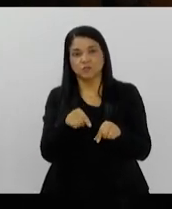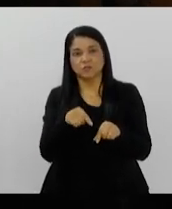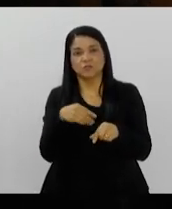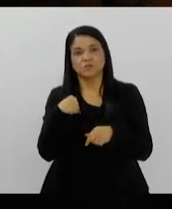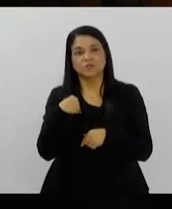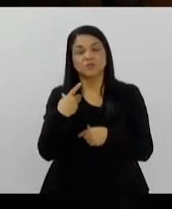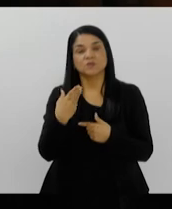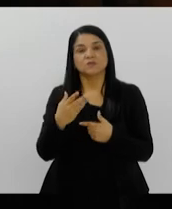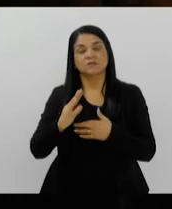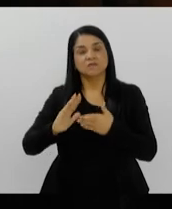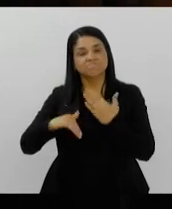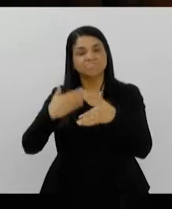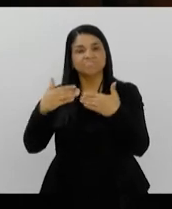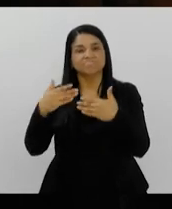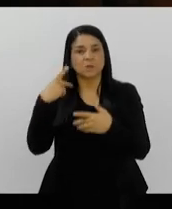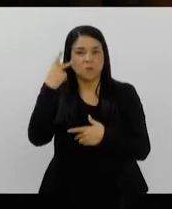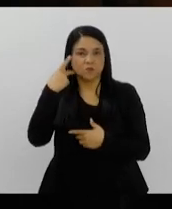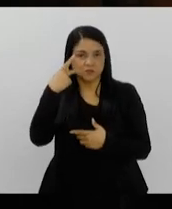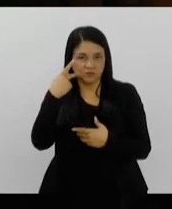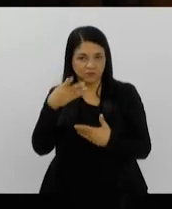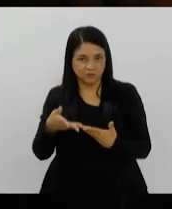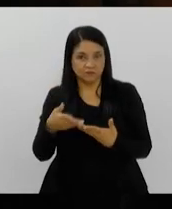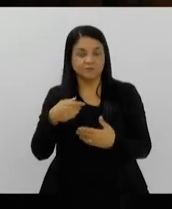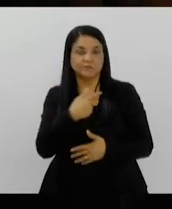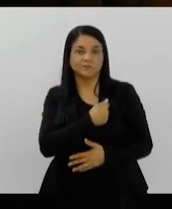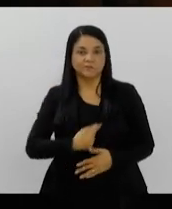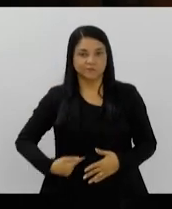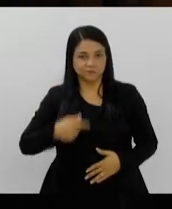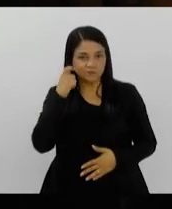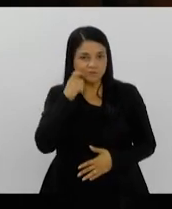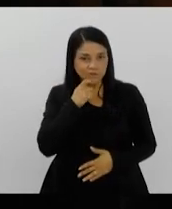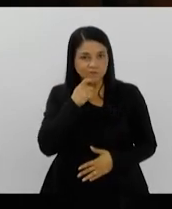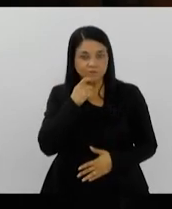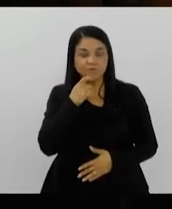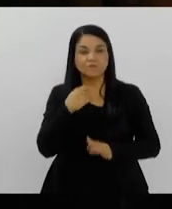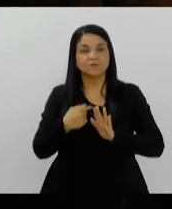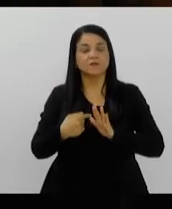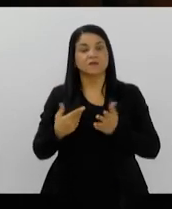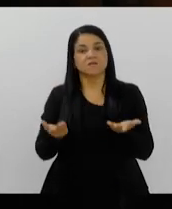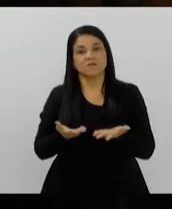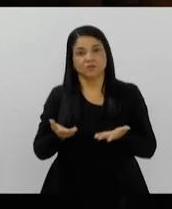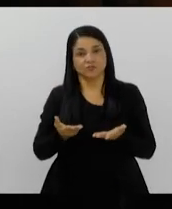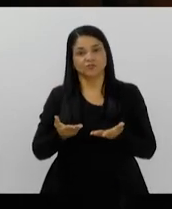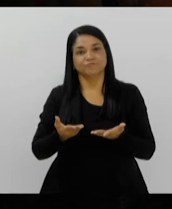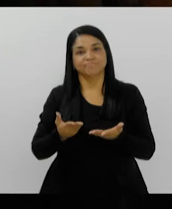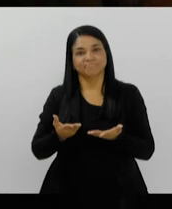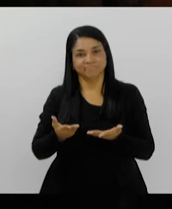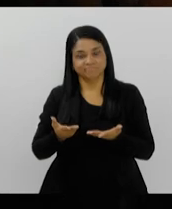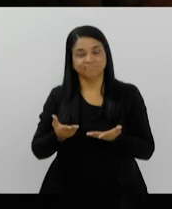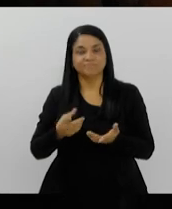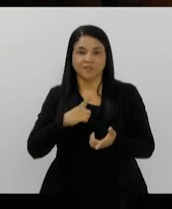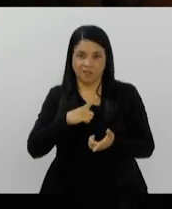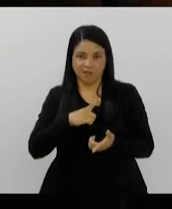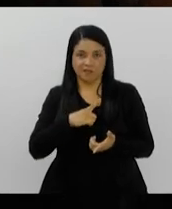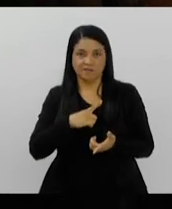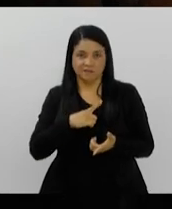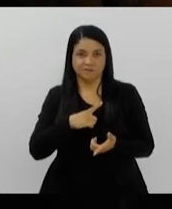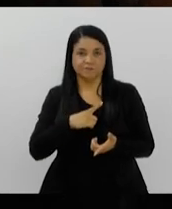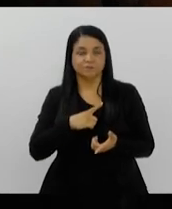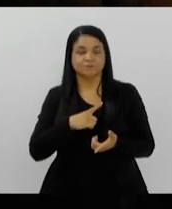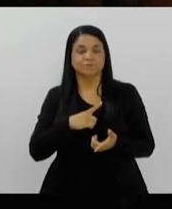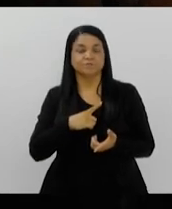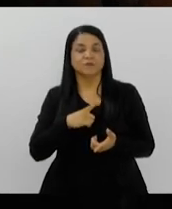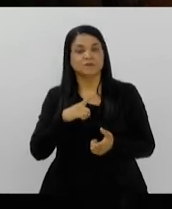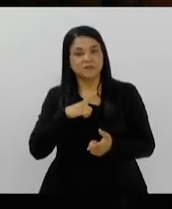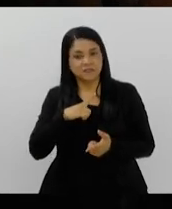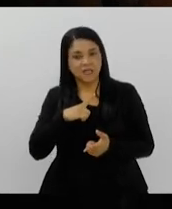uma política do crescimento que o governo Cláudio Castro nos trouxe até aqui, mesmo